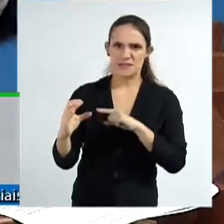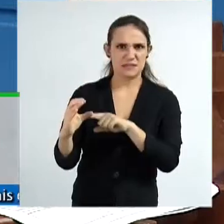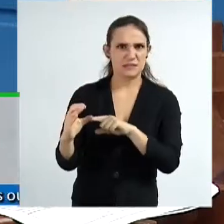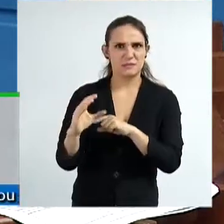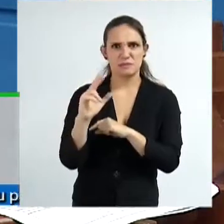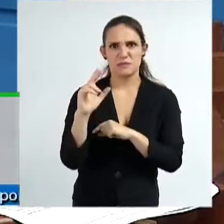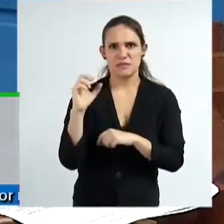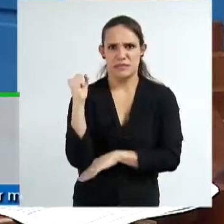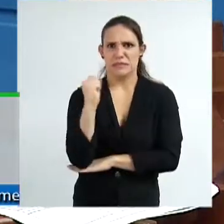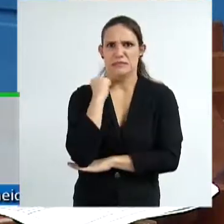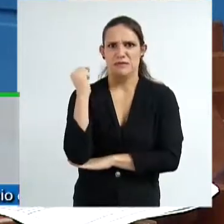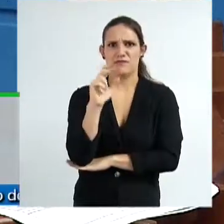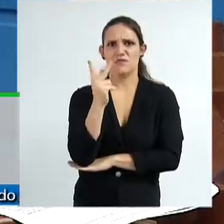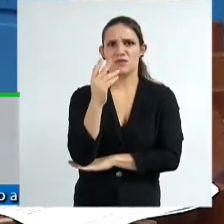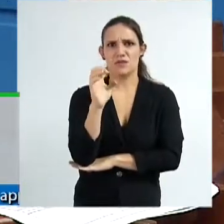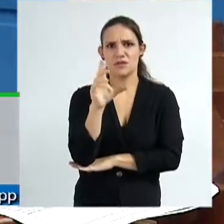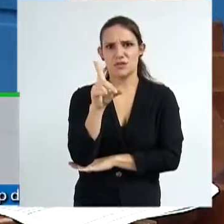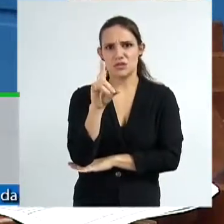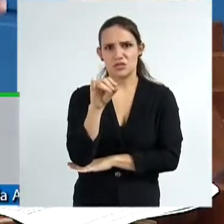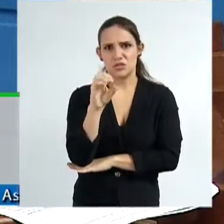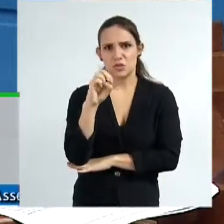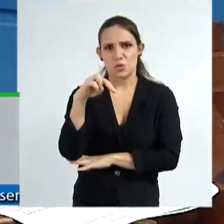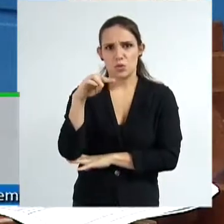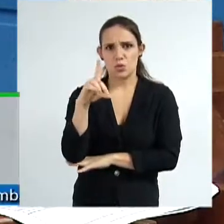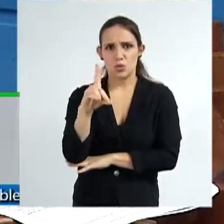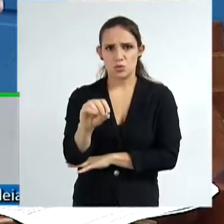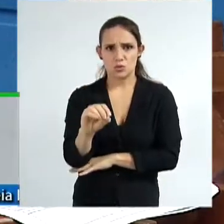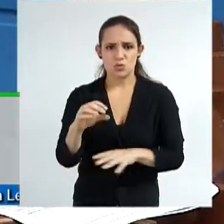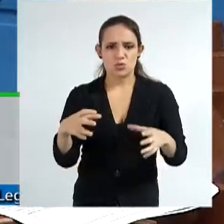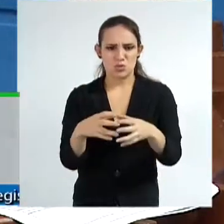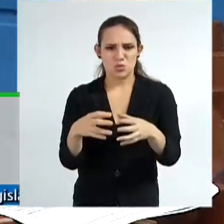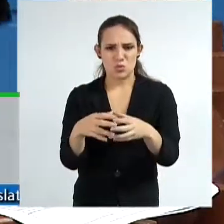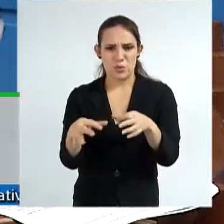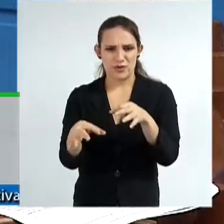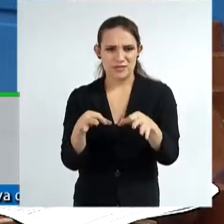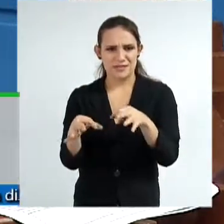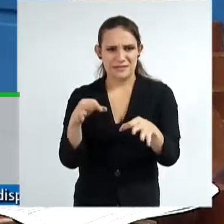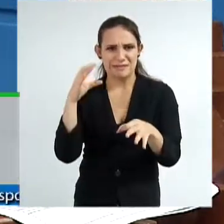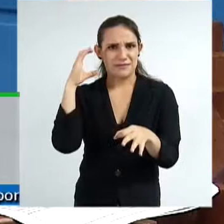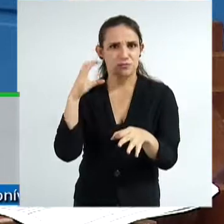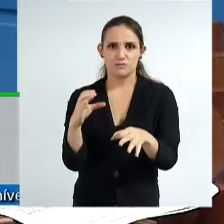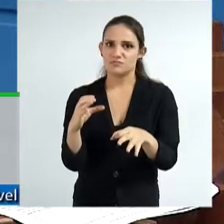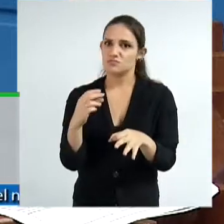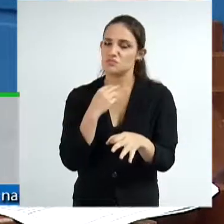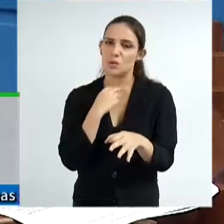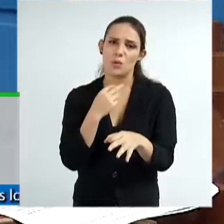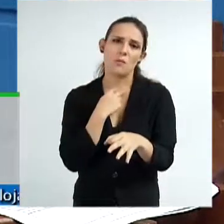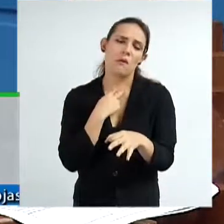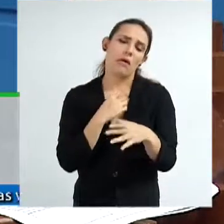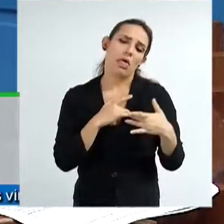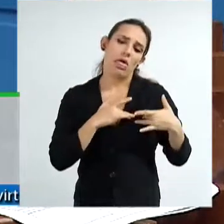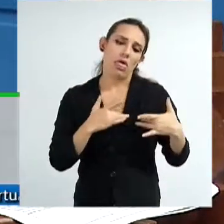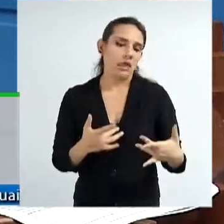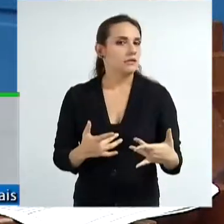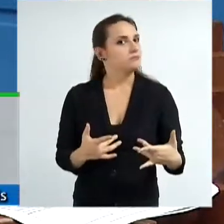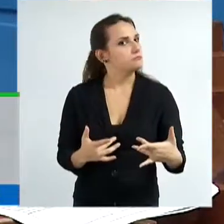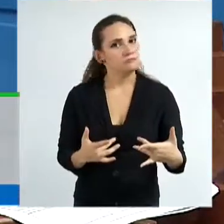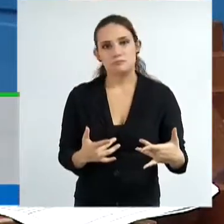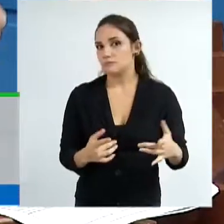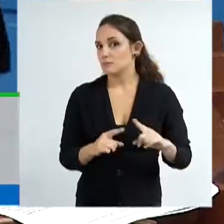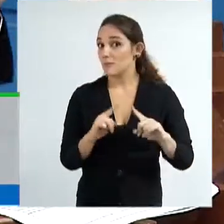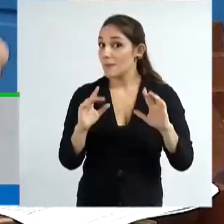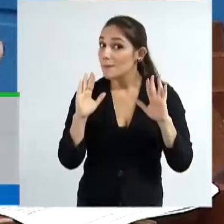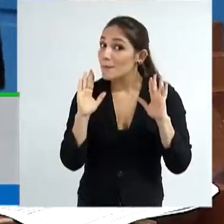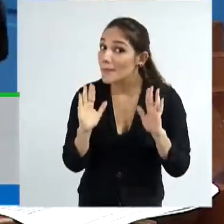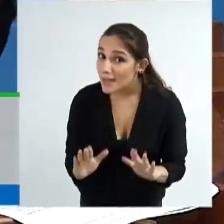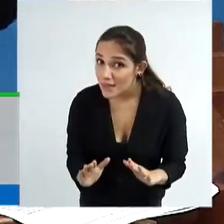as organizações criminosas, nós não devemos ter nenhum tipo de condescendência, não é?